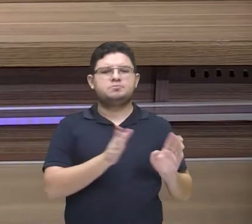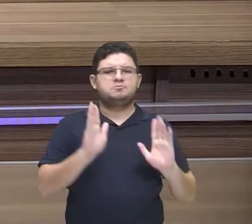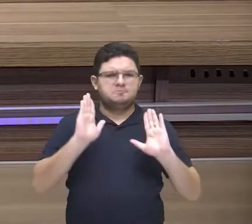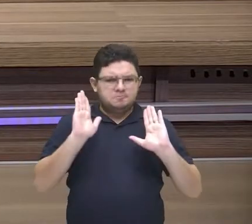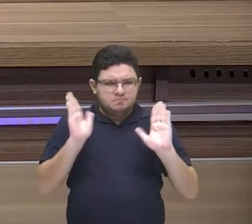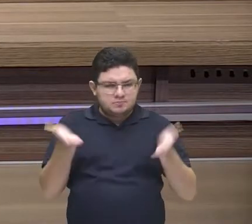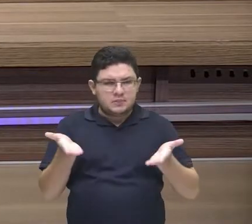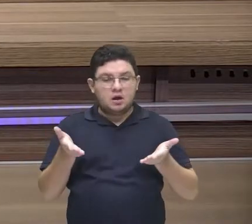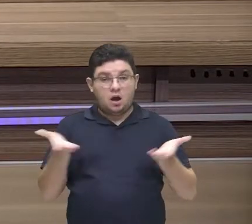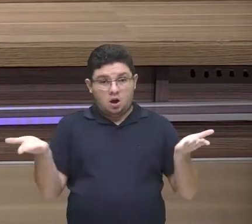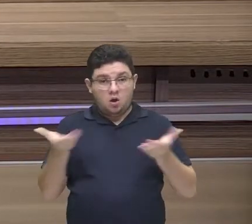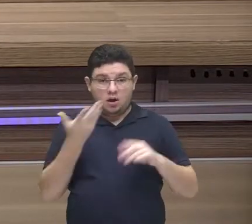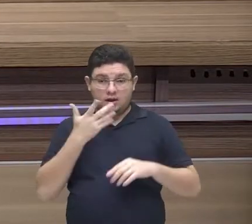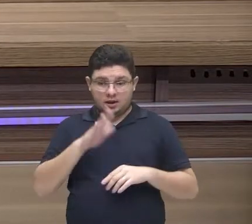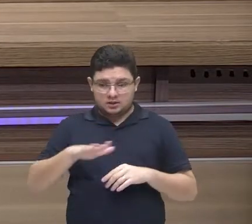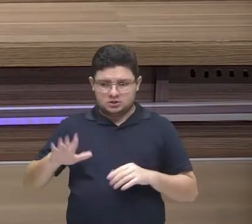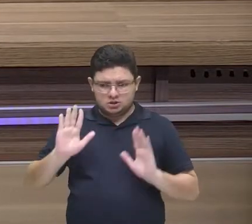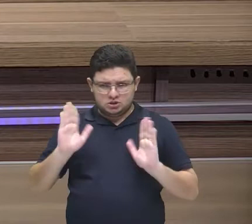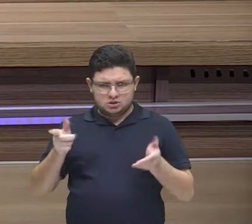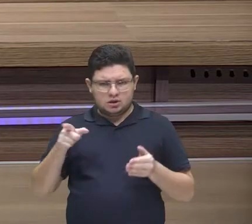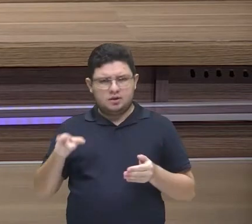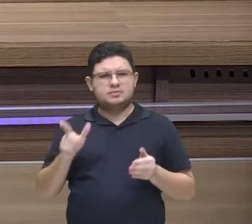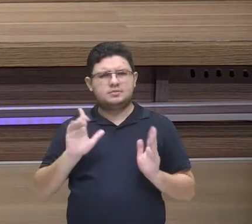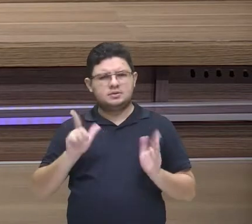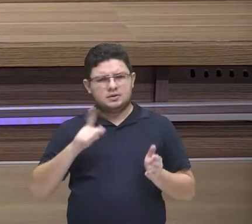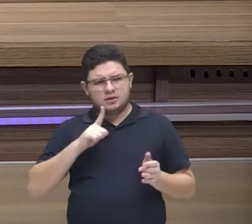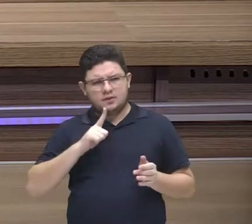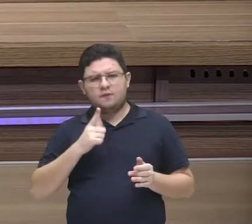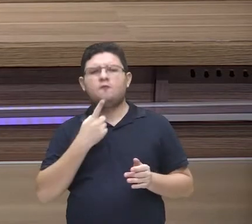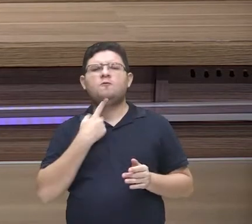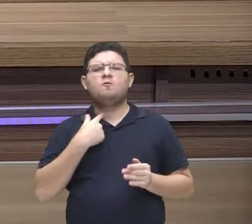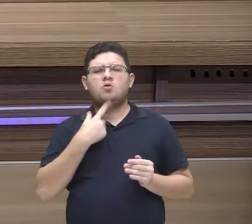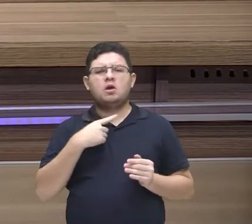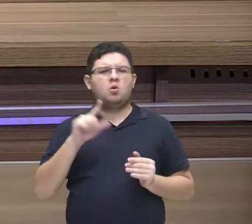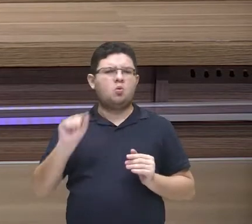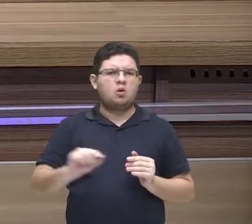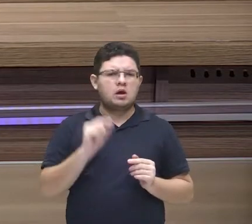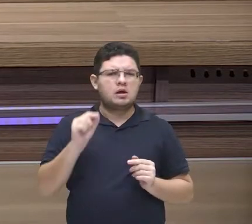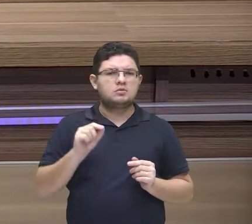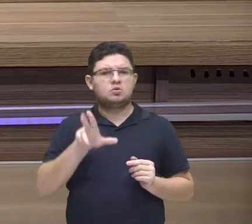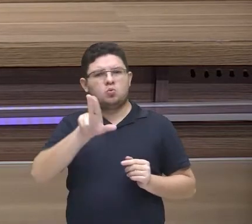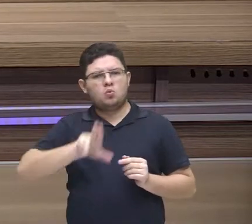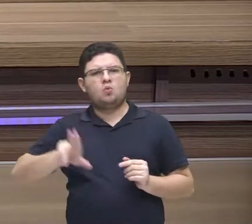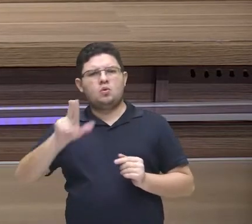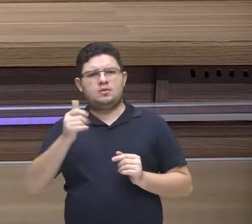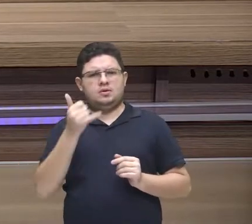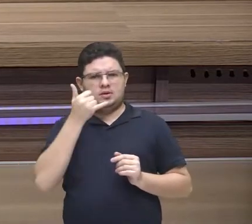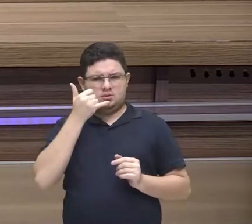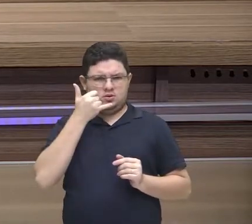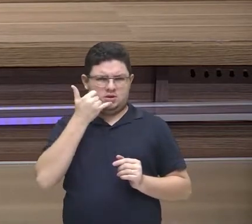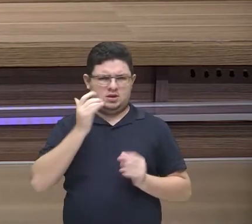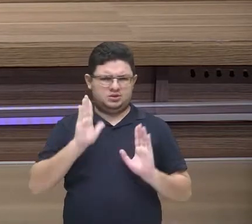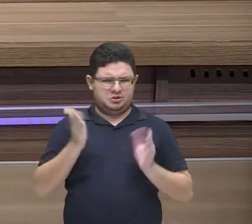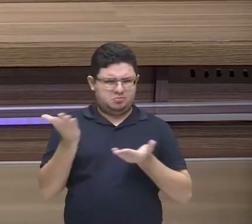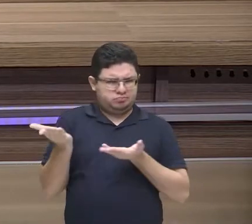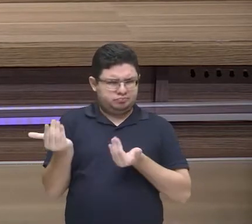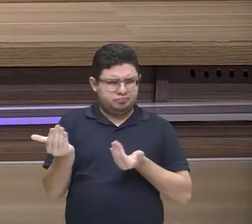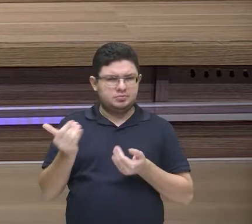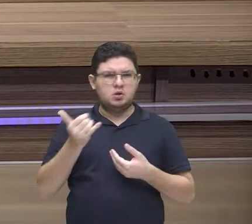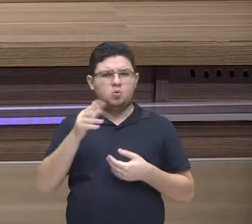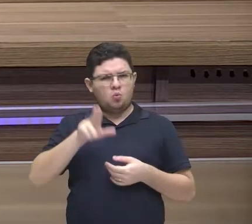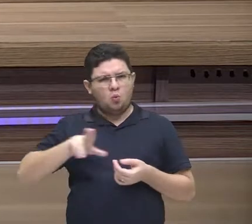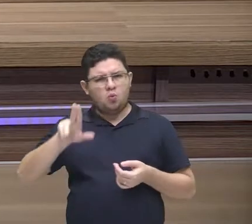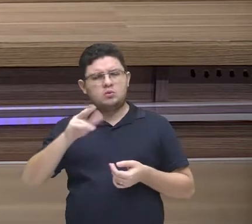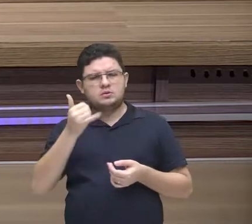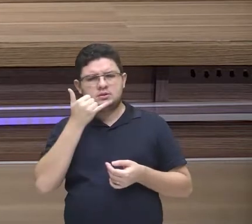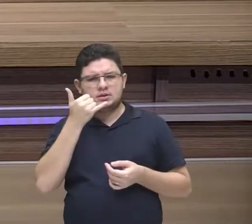que já tem vontade, ela já quer estar com o celular desde cedinho, é aquela situação que a turma fica e haja mais interferência,